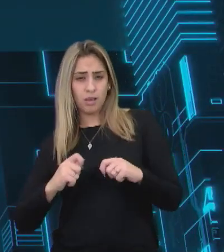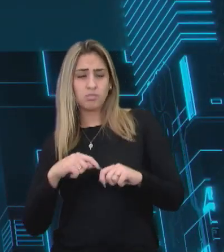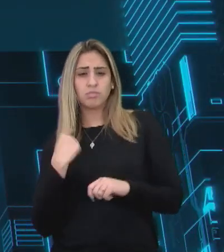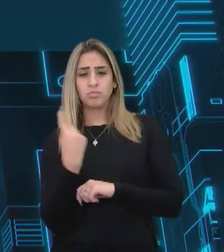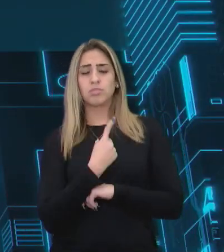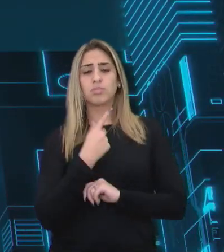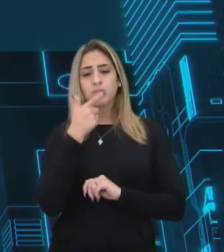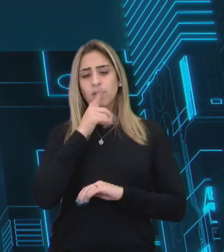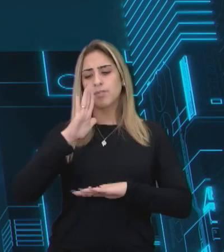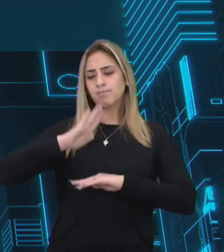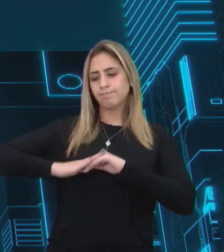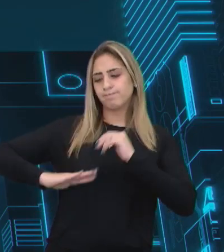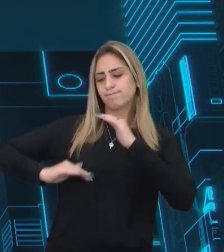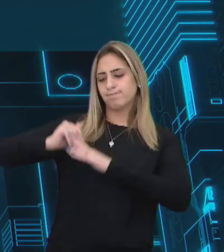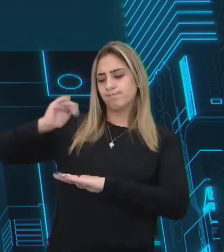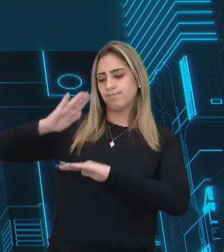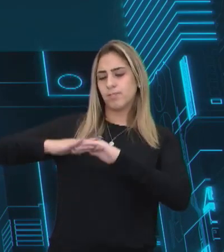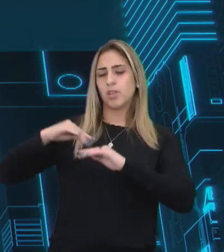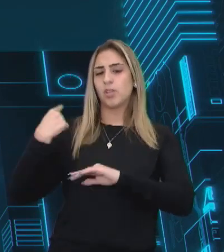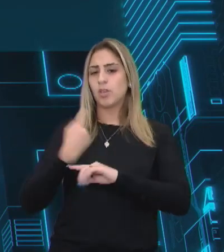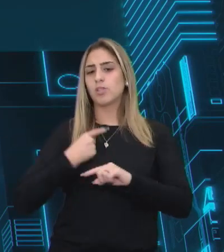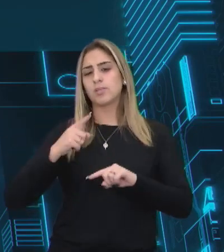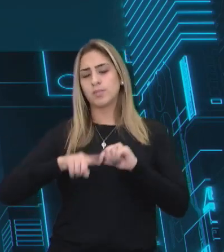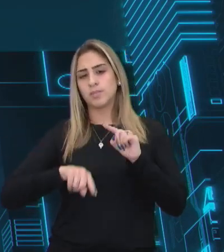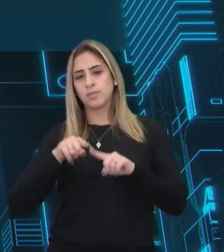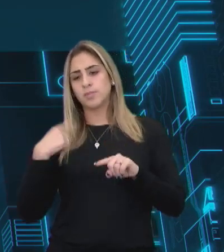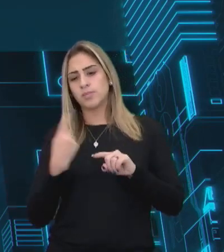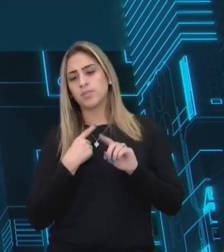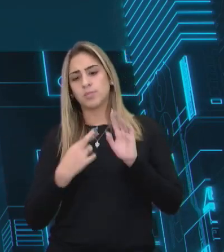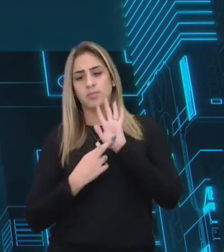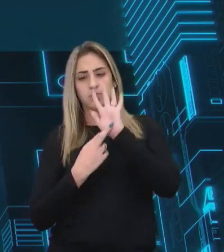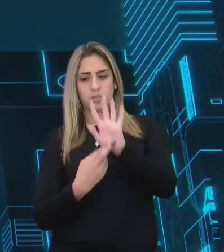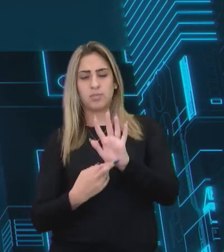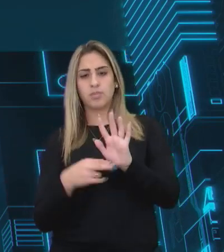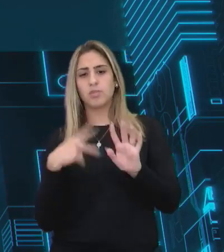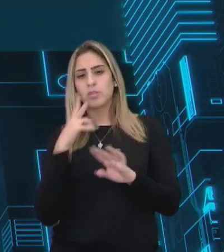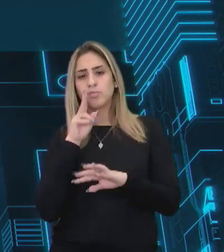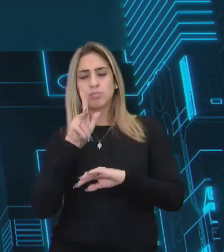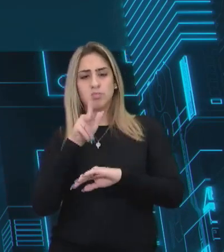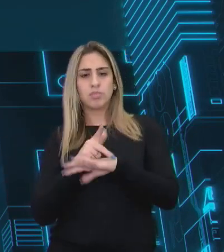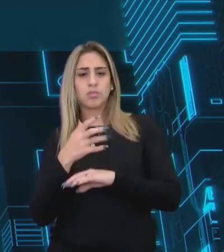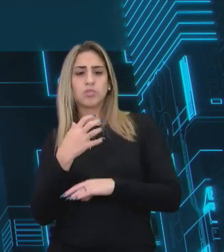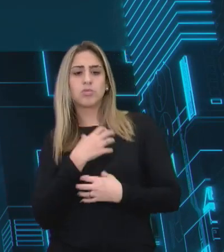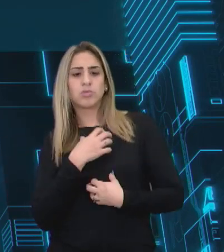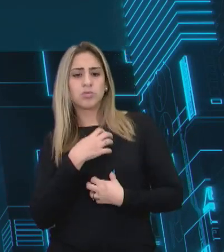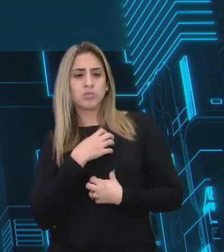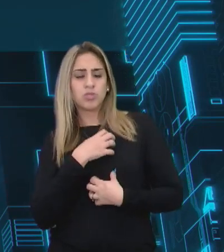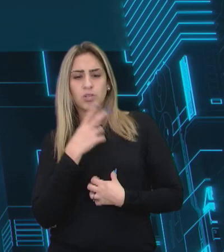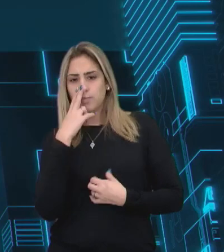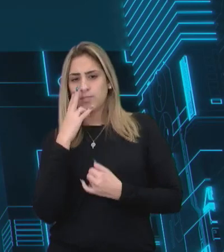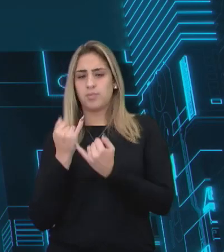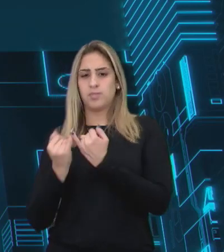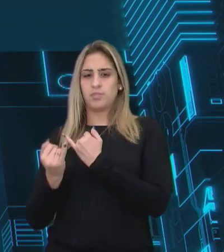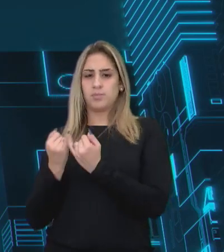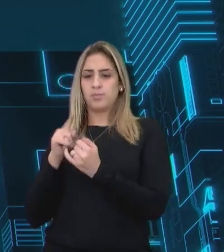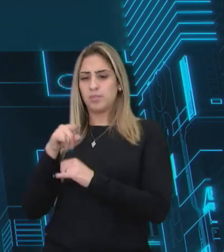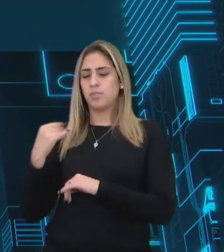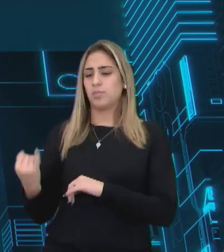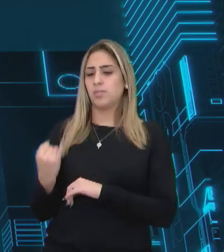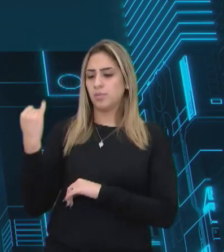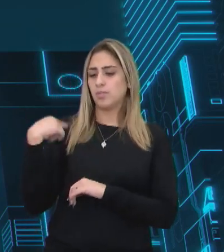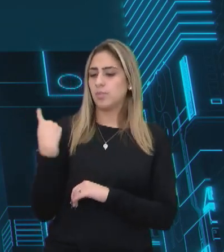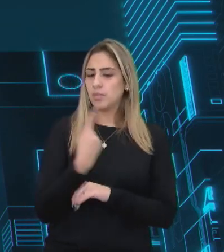então, construindo, né, o nosso material, o nosso repertório, o nosso videoclipe de uma forma semelhante. Então, é importante que a